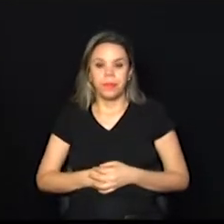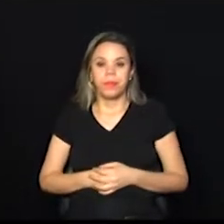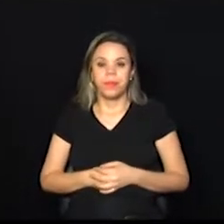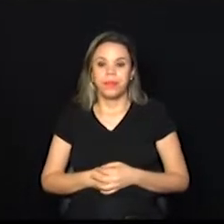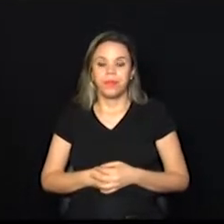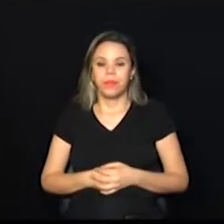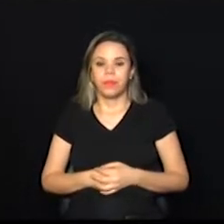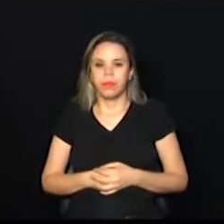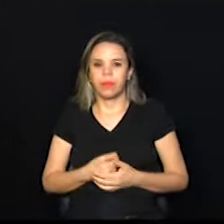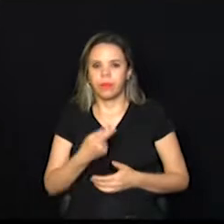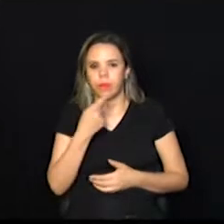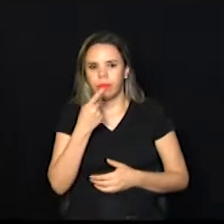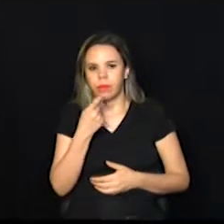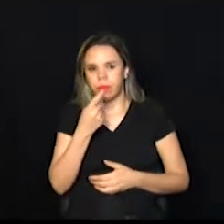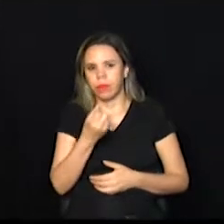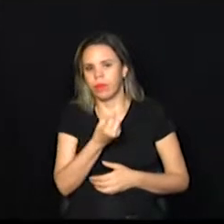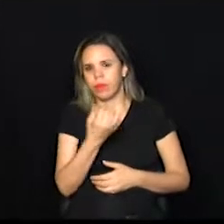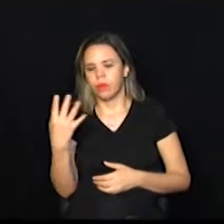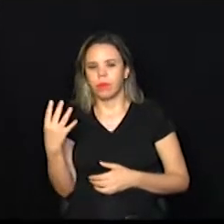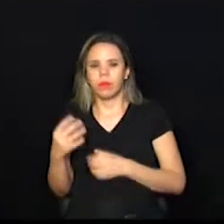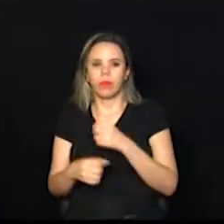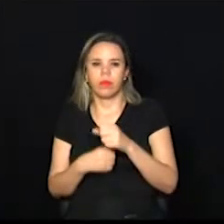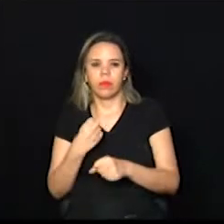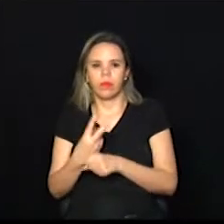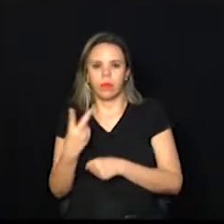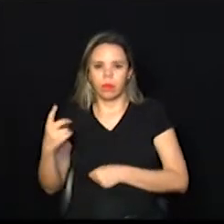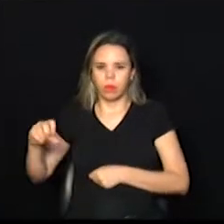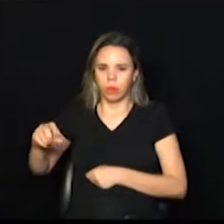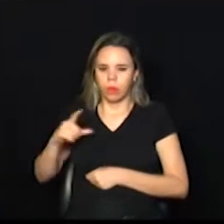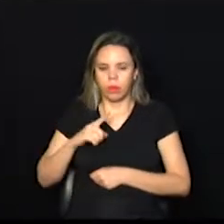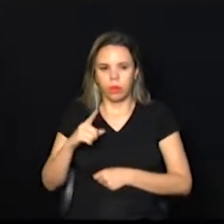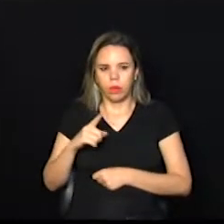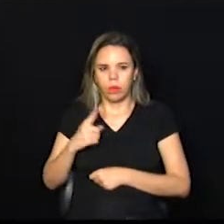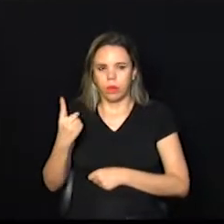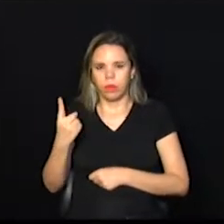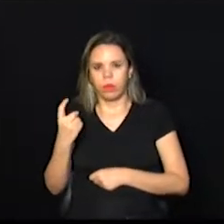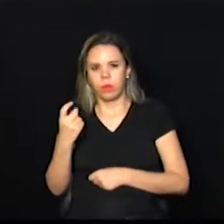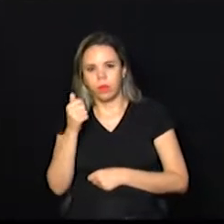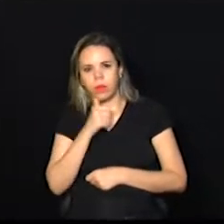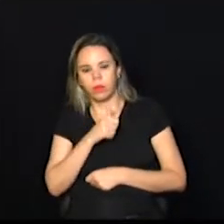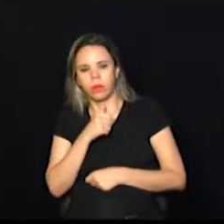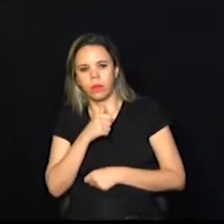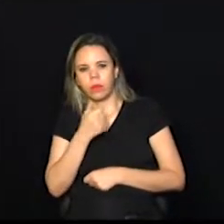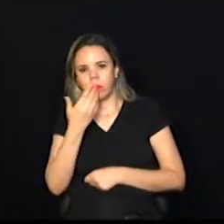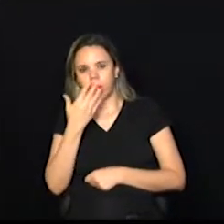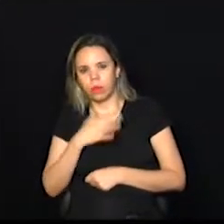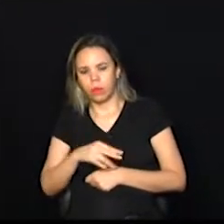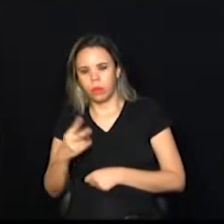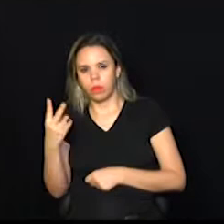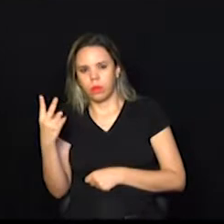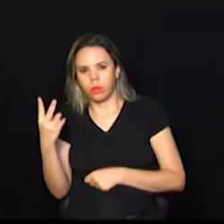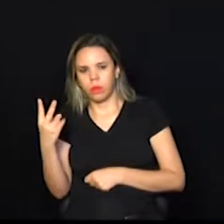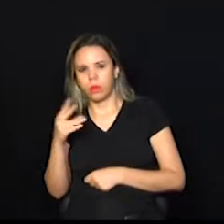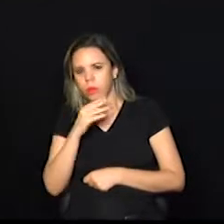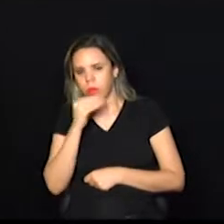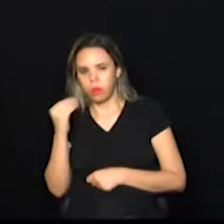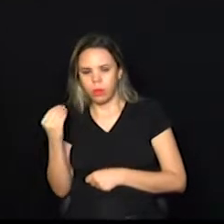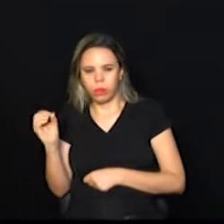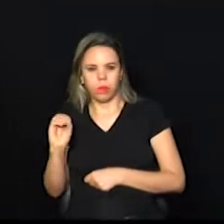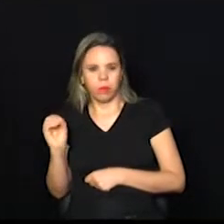falar. Remanescente de 2019, nós tínhamos uma mulher, crianças 2, adolescentes